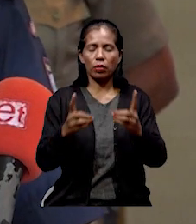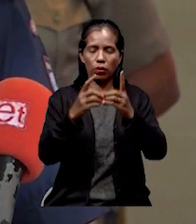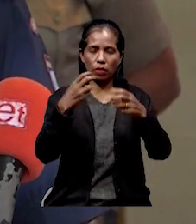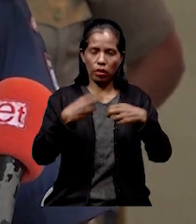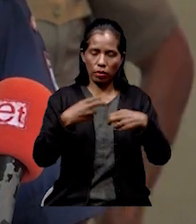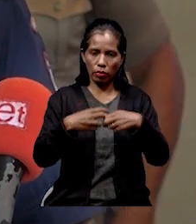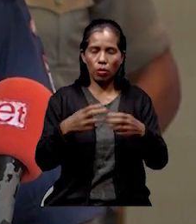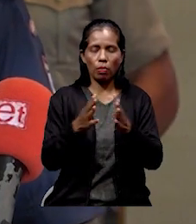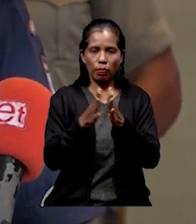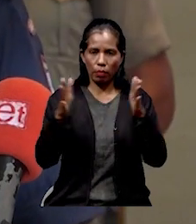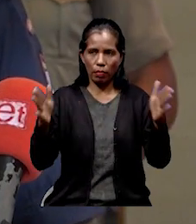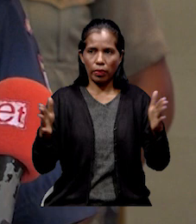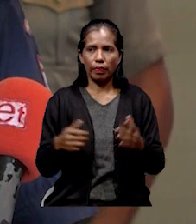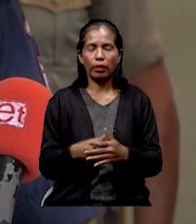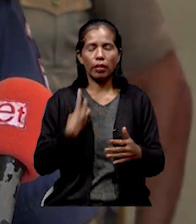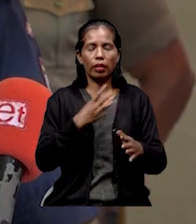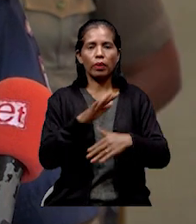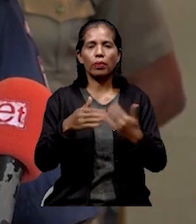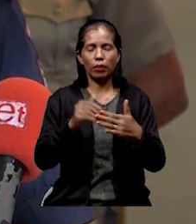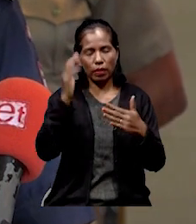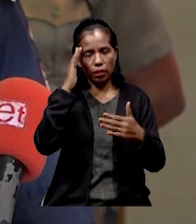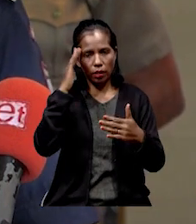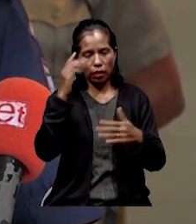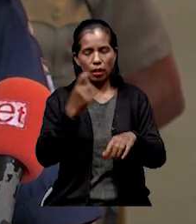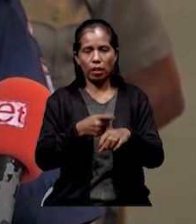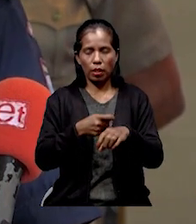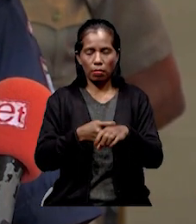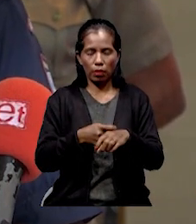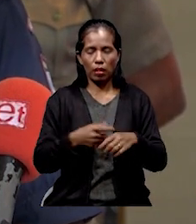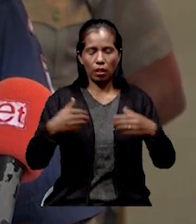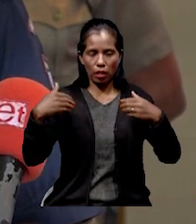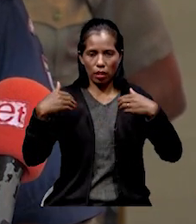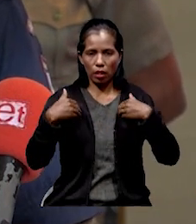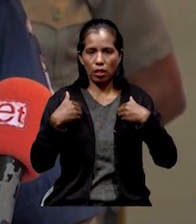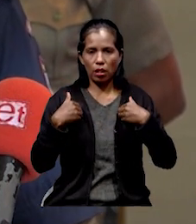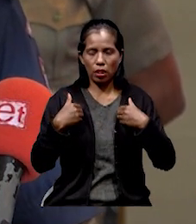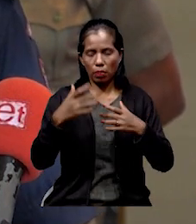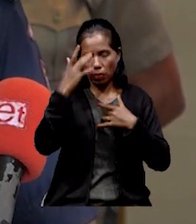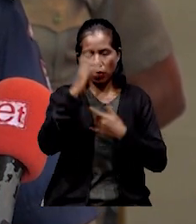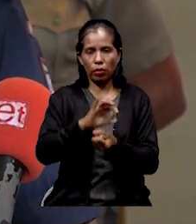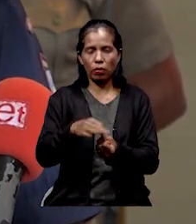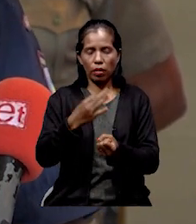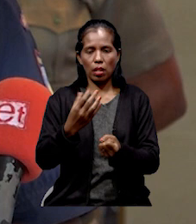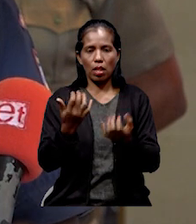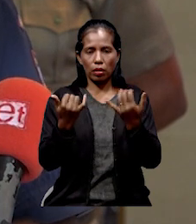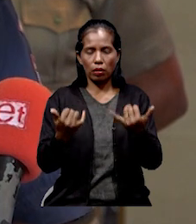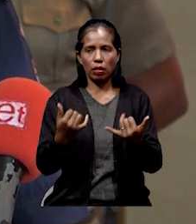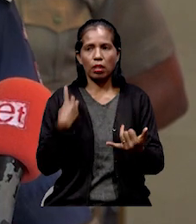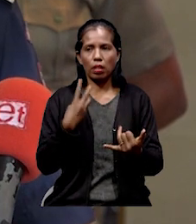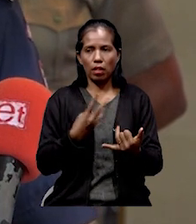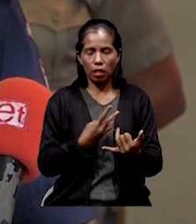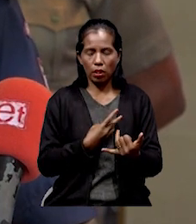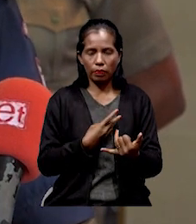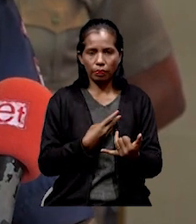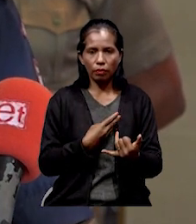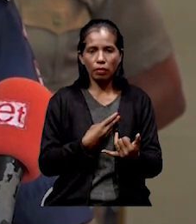seria. Todo tenha ia tempo da além da pandemia. Ida tempo da que agora ita se tamba da